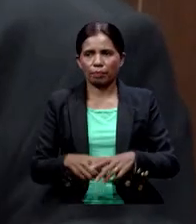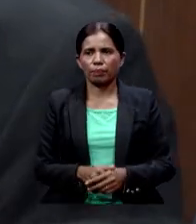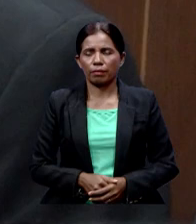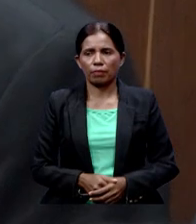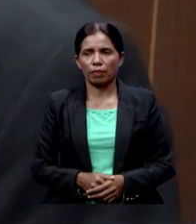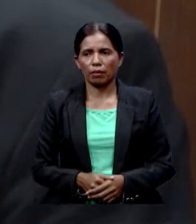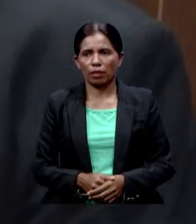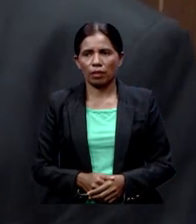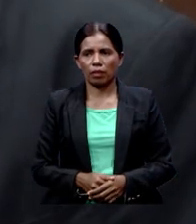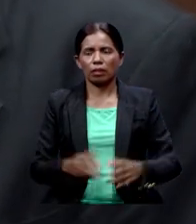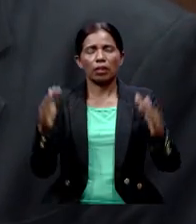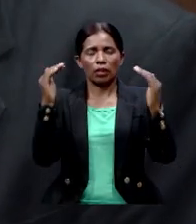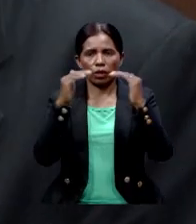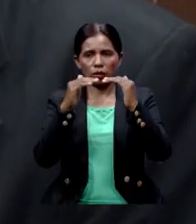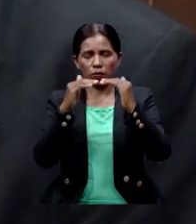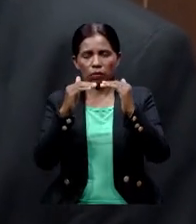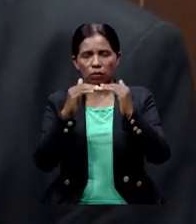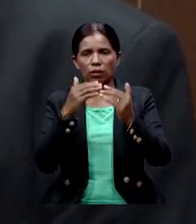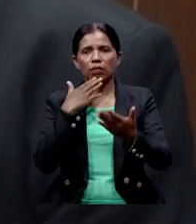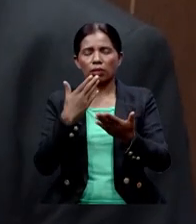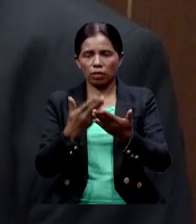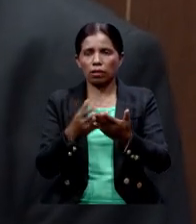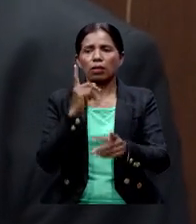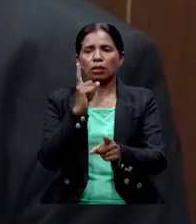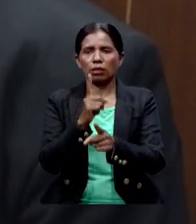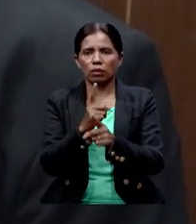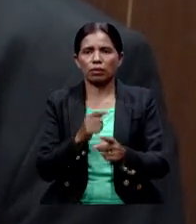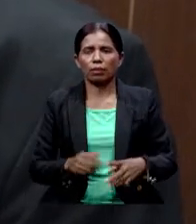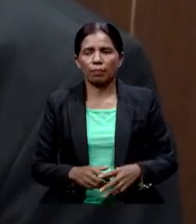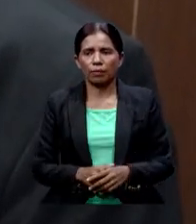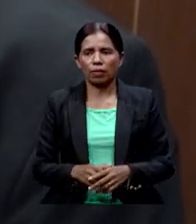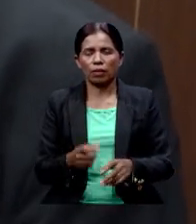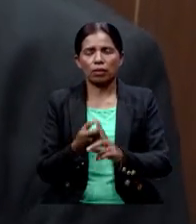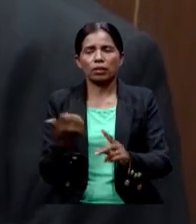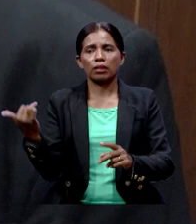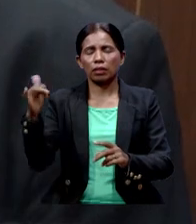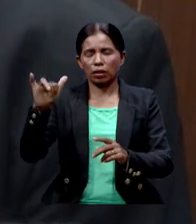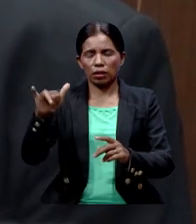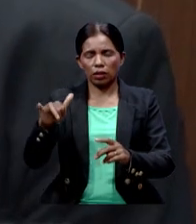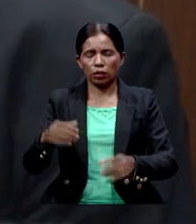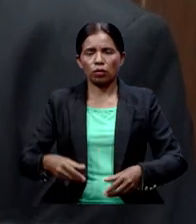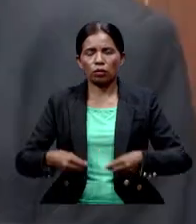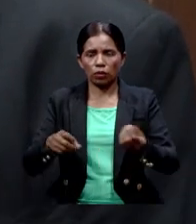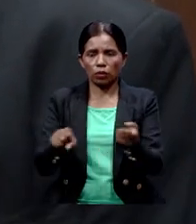Nebe encontru director devis, sir se fo apoio bara